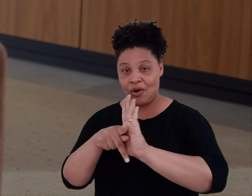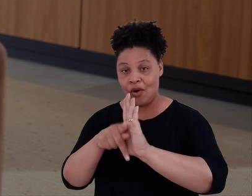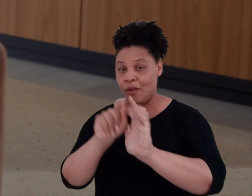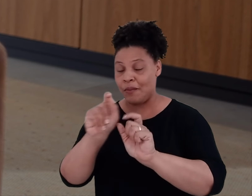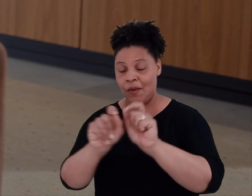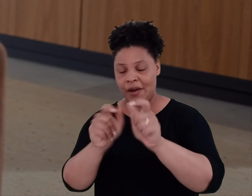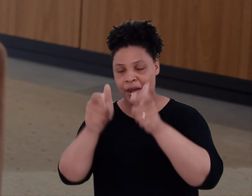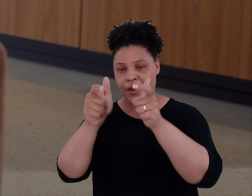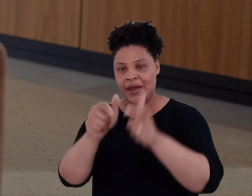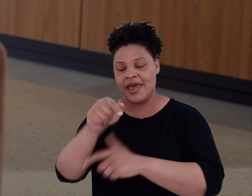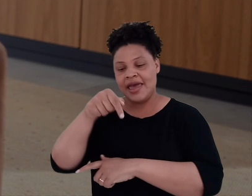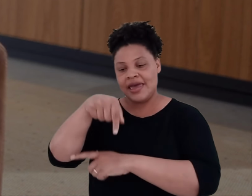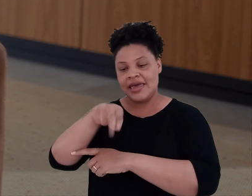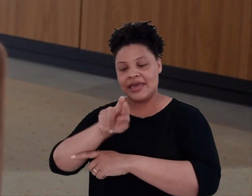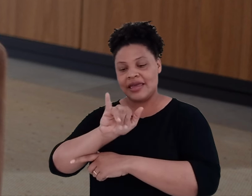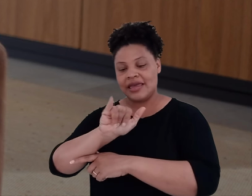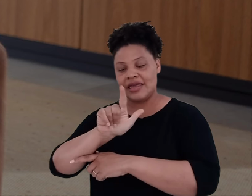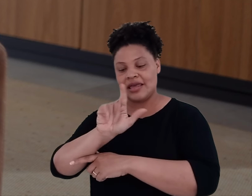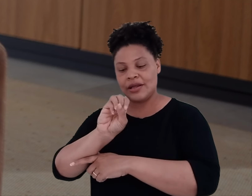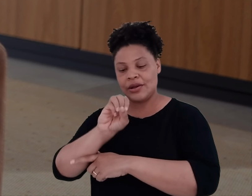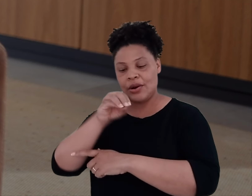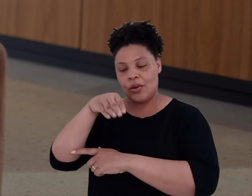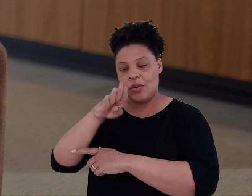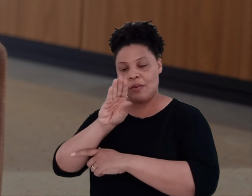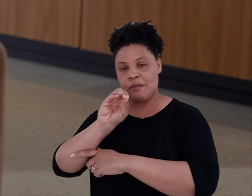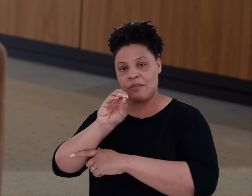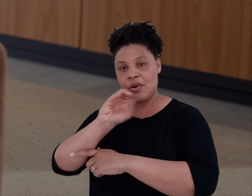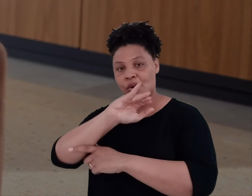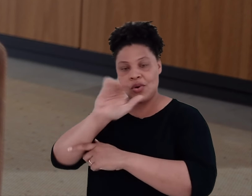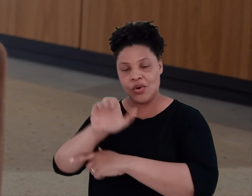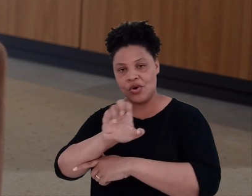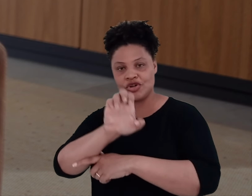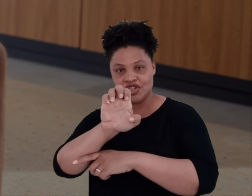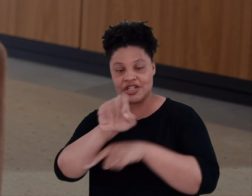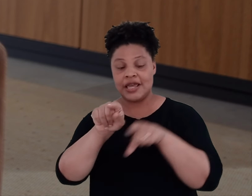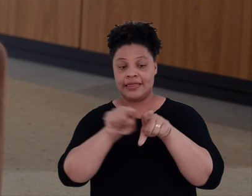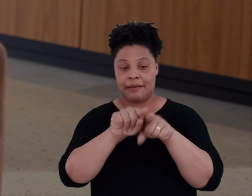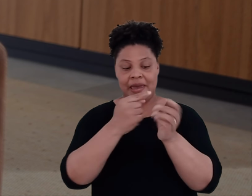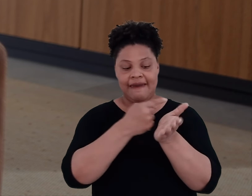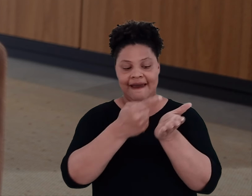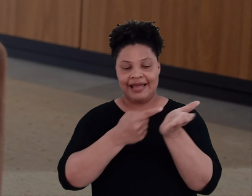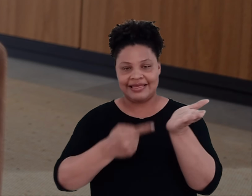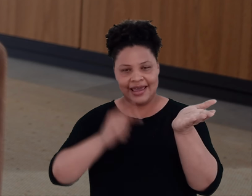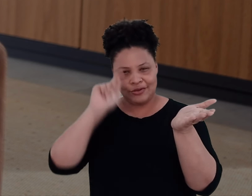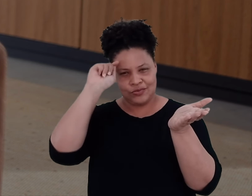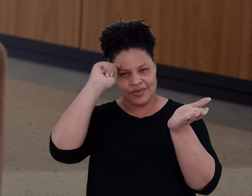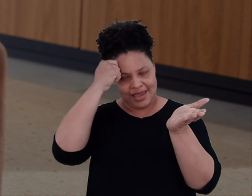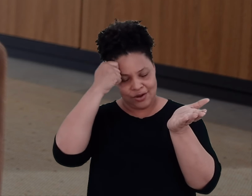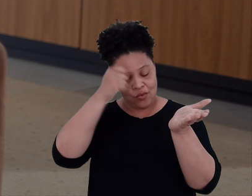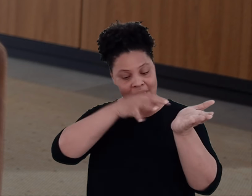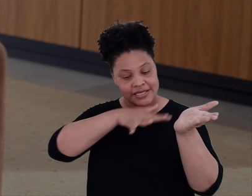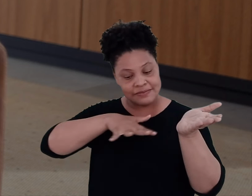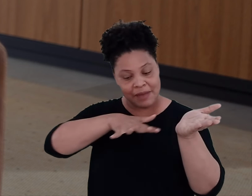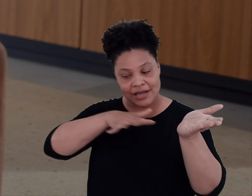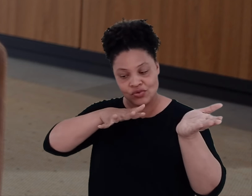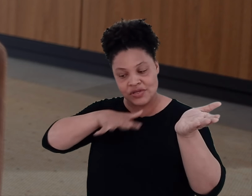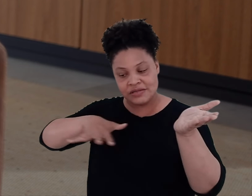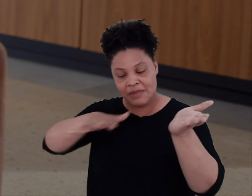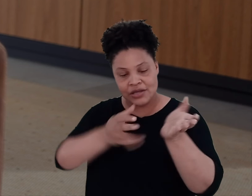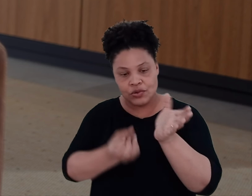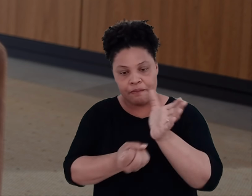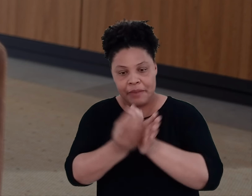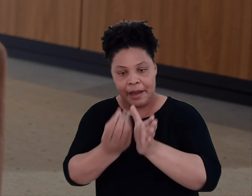da coordenação editorial da série Cadernos Negros. O Quilomboje e os Cadernos Negros são espaços de criação construídos